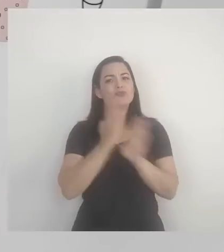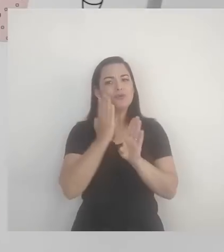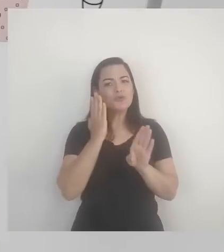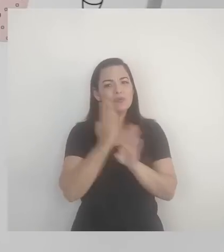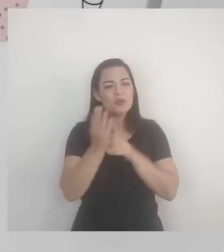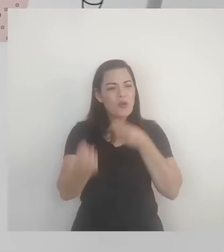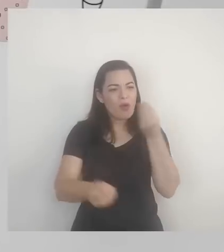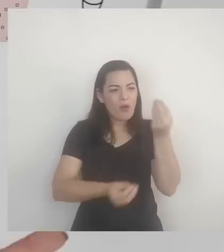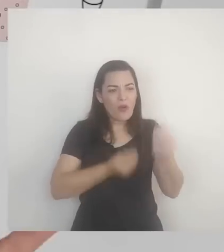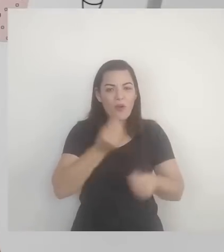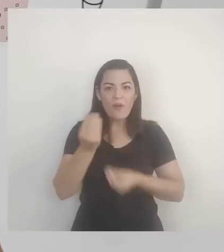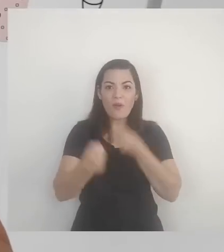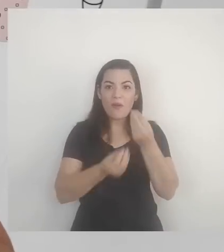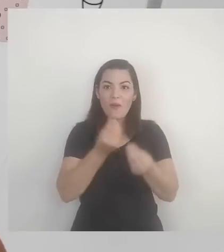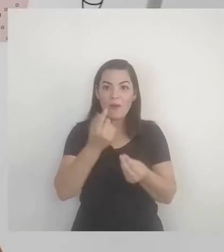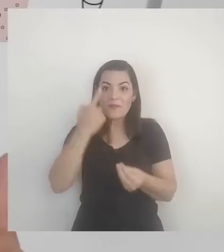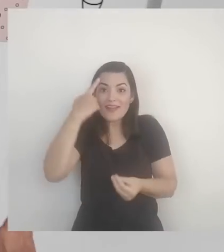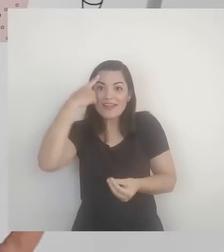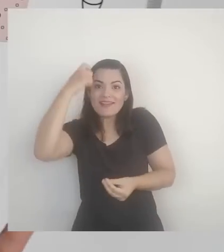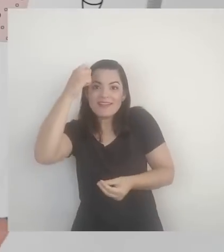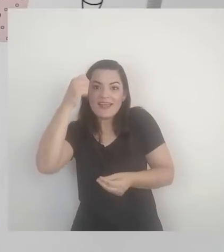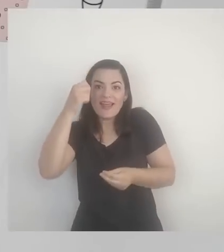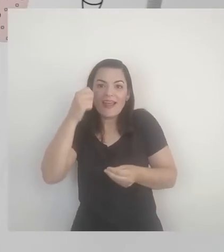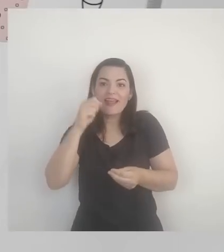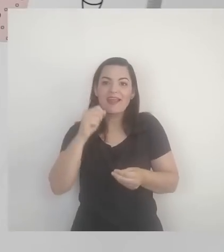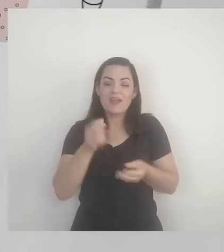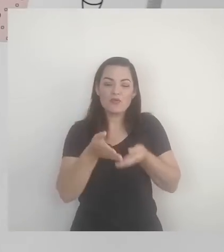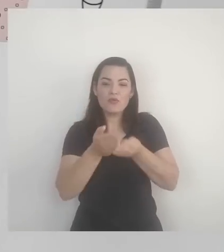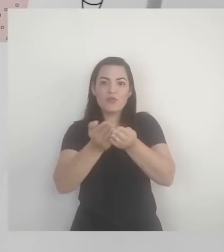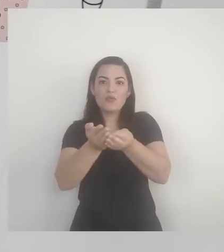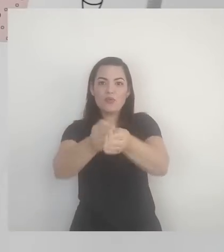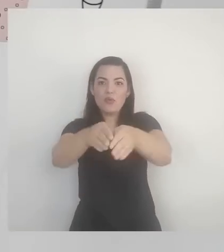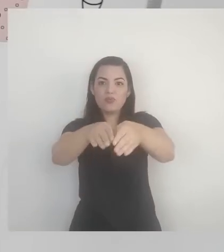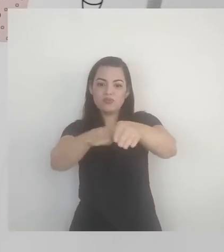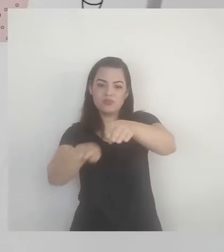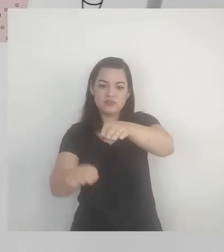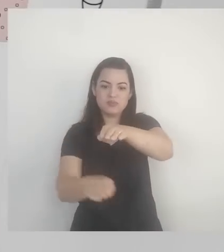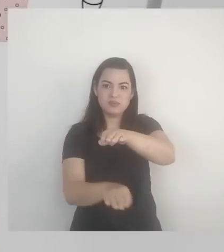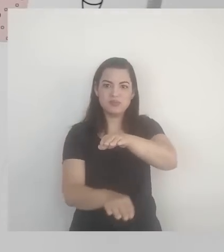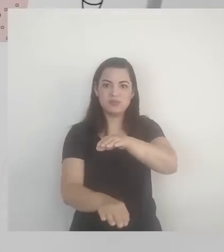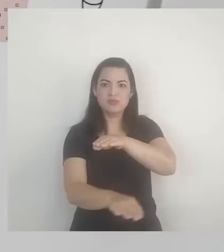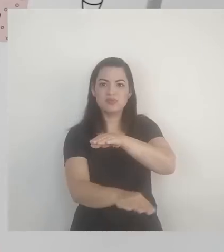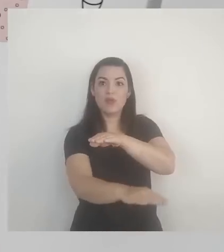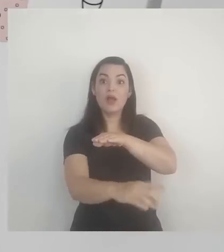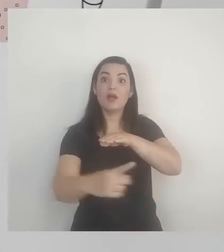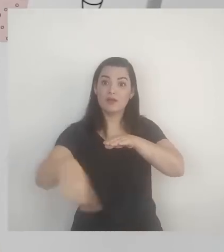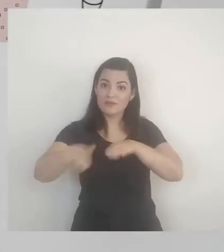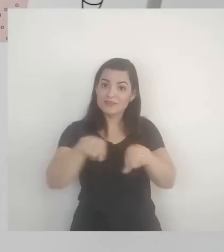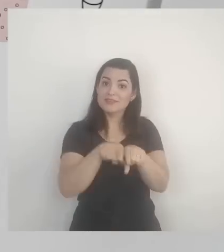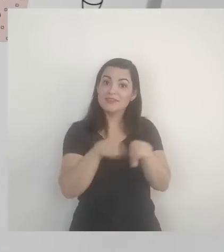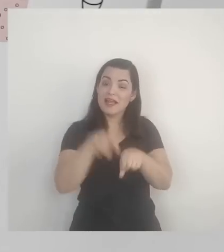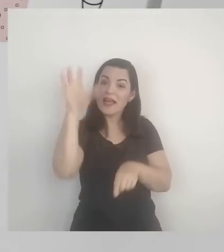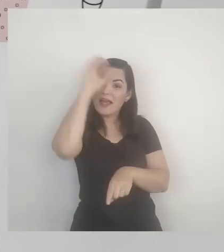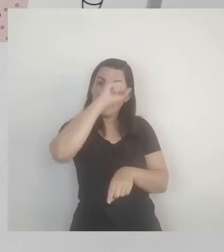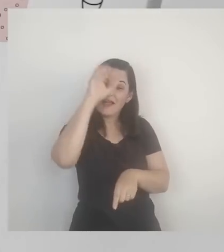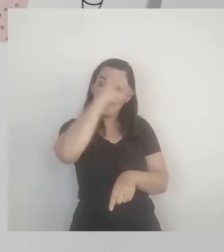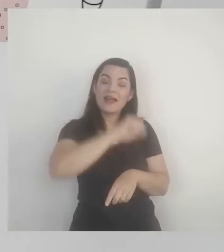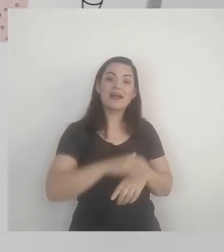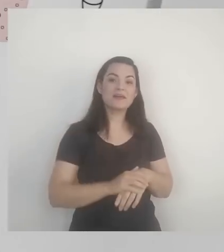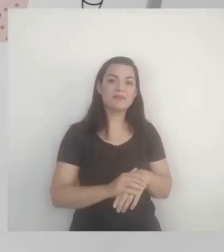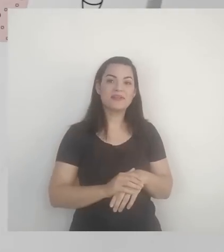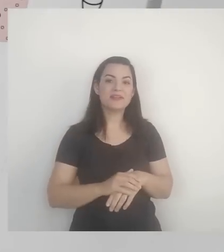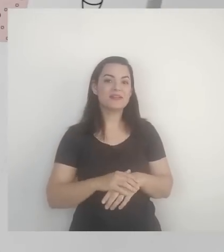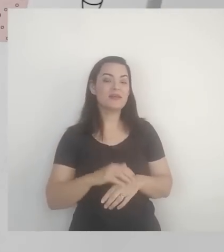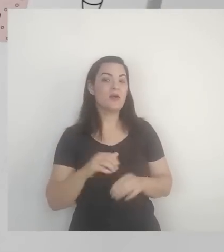de descobrirem como foi criada a ideia do submarino, vocês aprenderam um princípio da